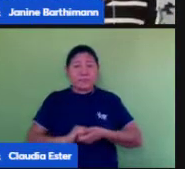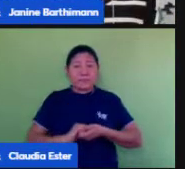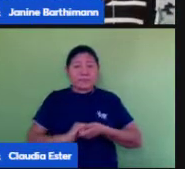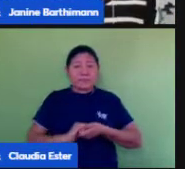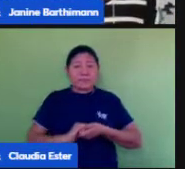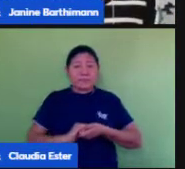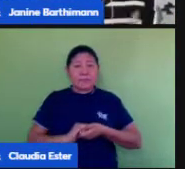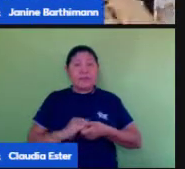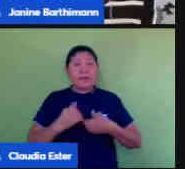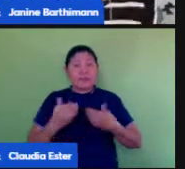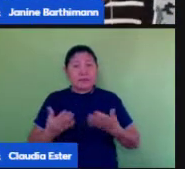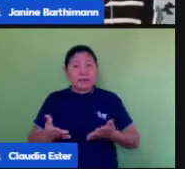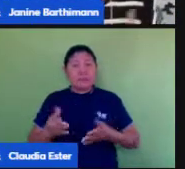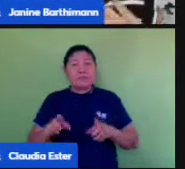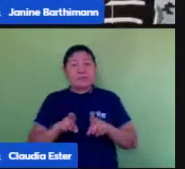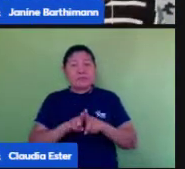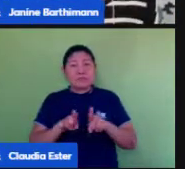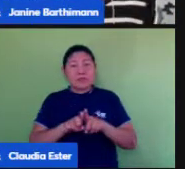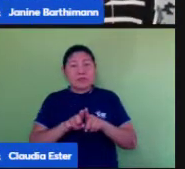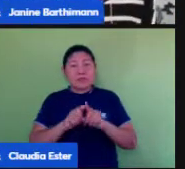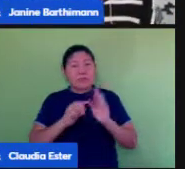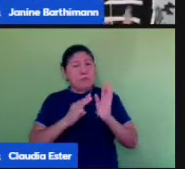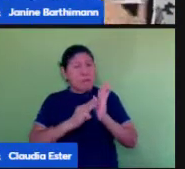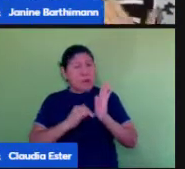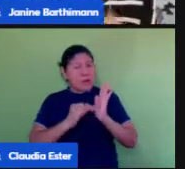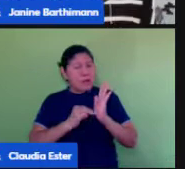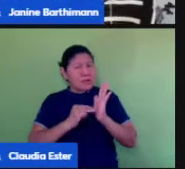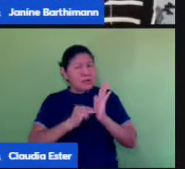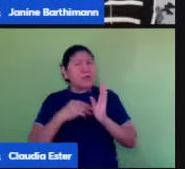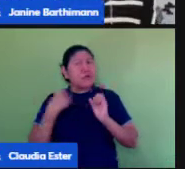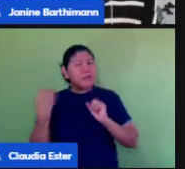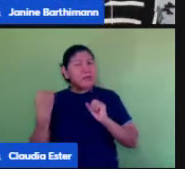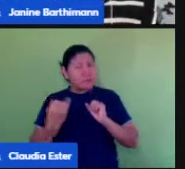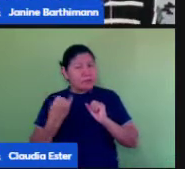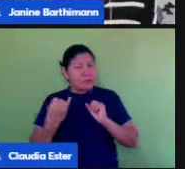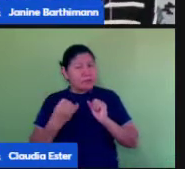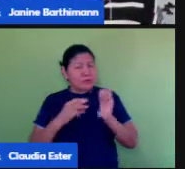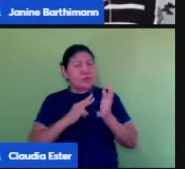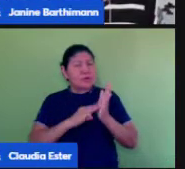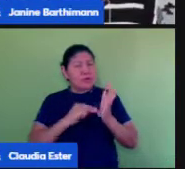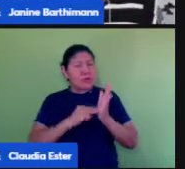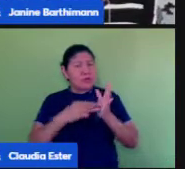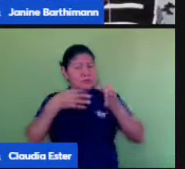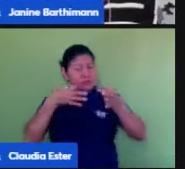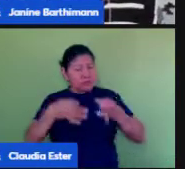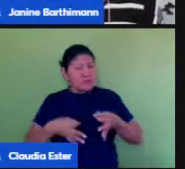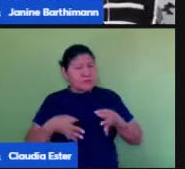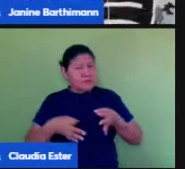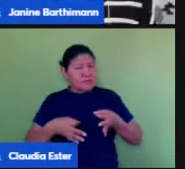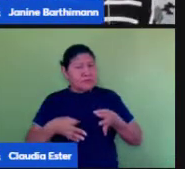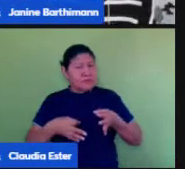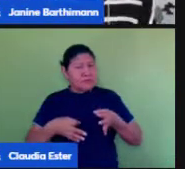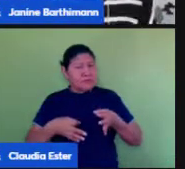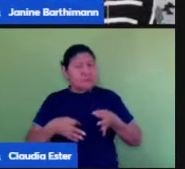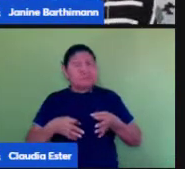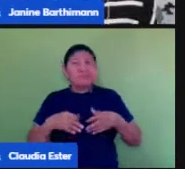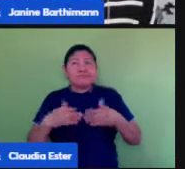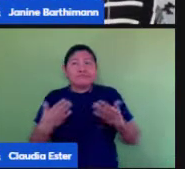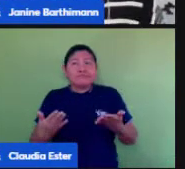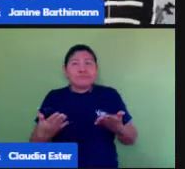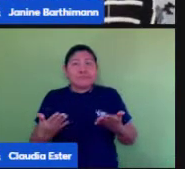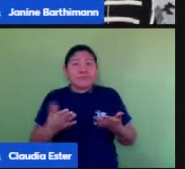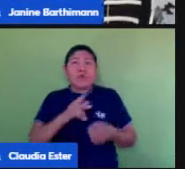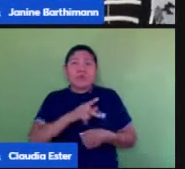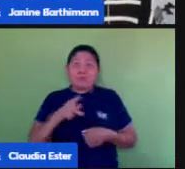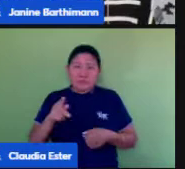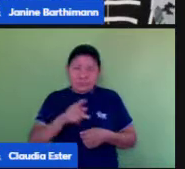método específico? Há um método adequado? Quem determina é o professor, de acordo